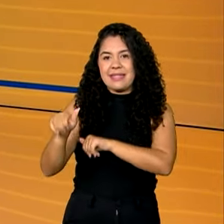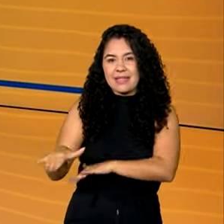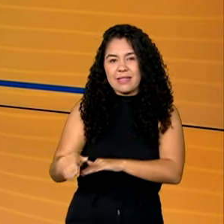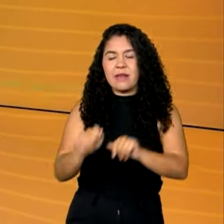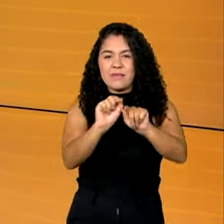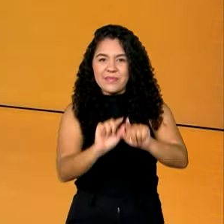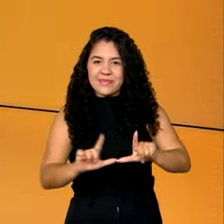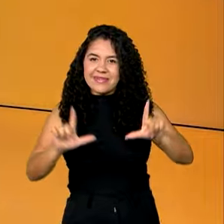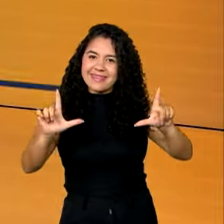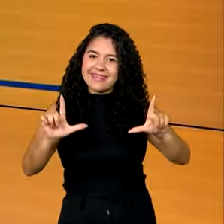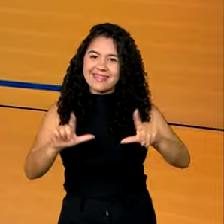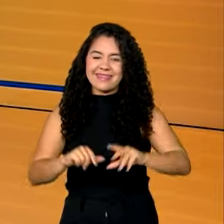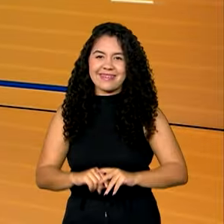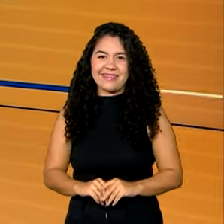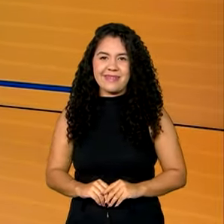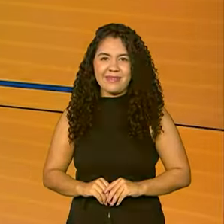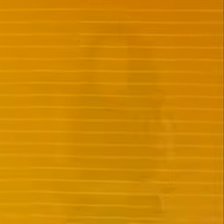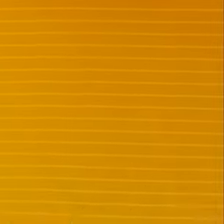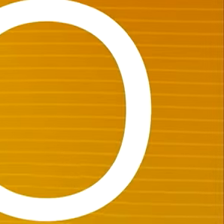o Brasil em Dia começa agora.